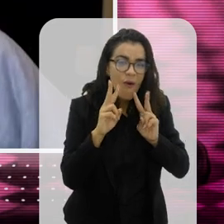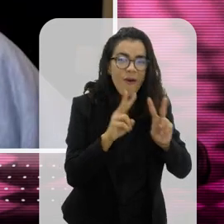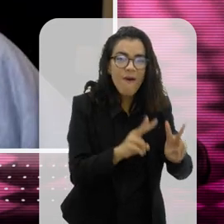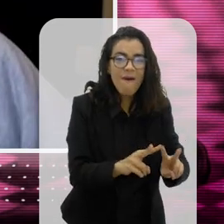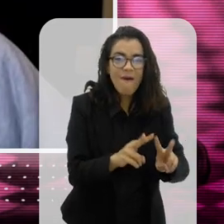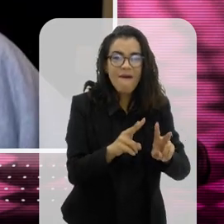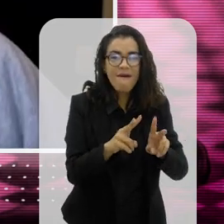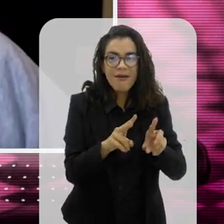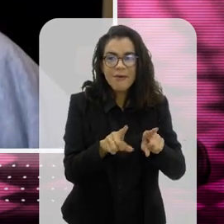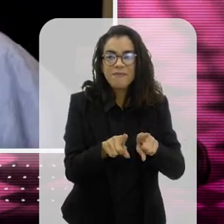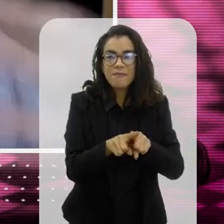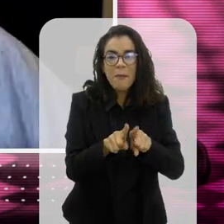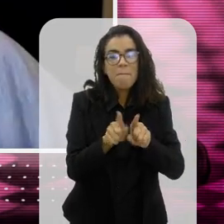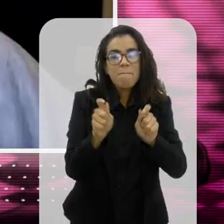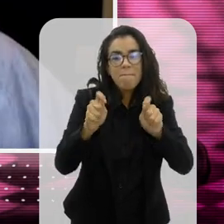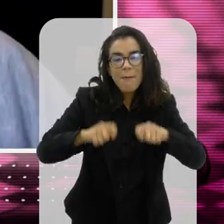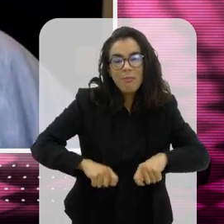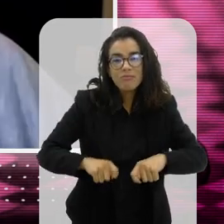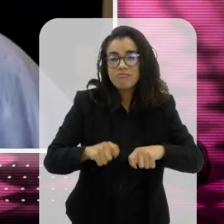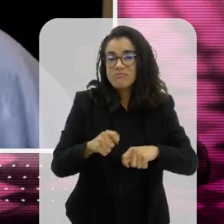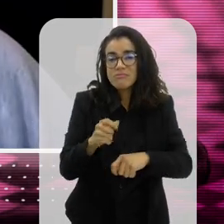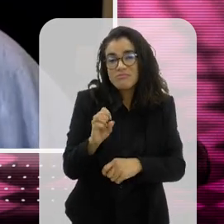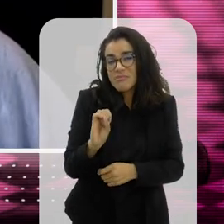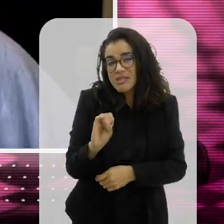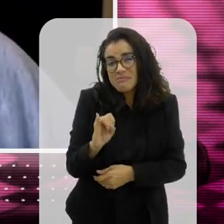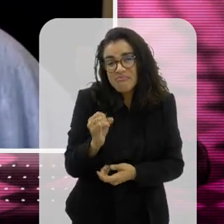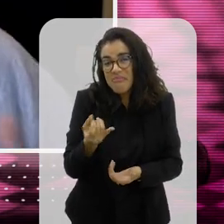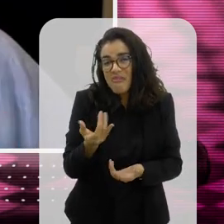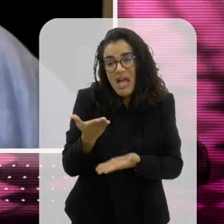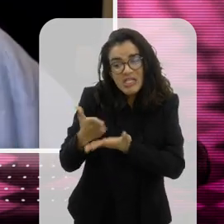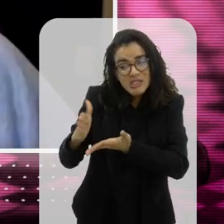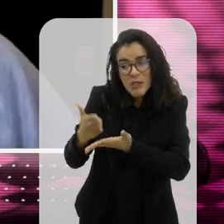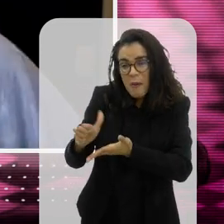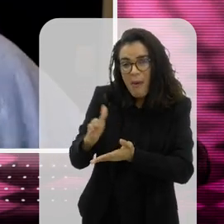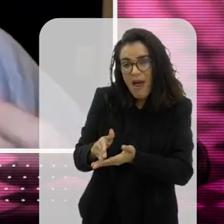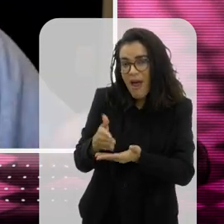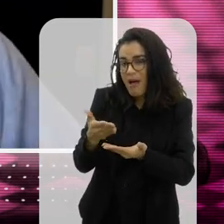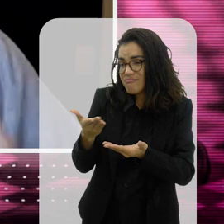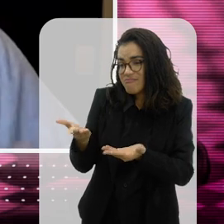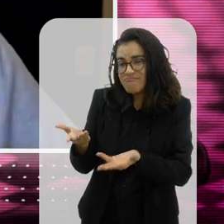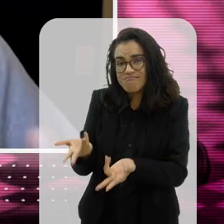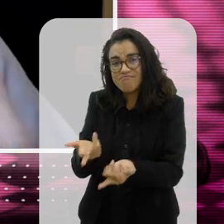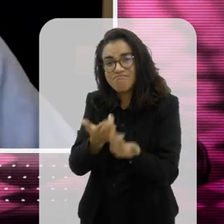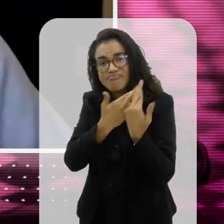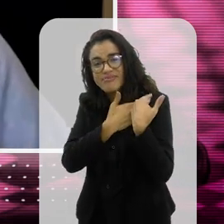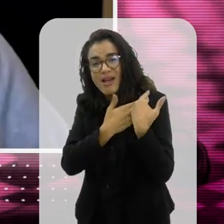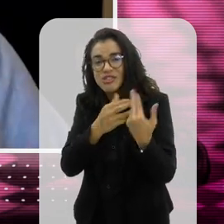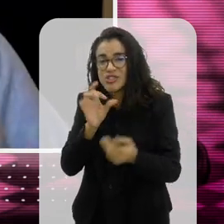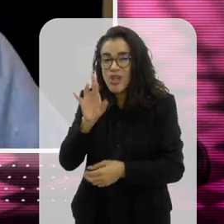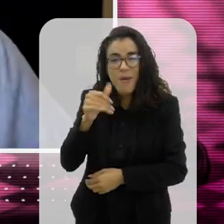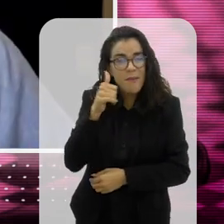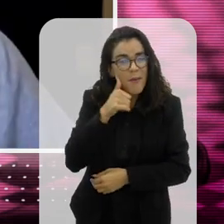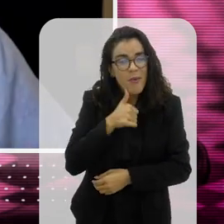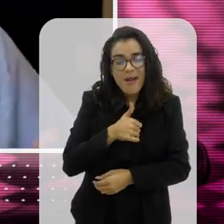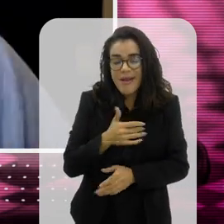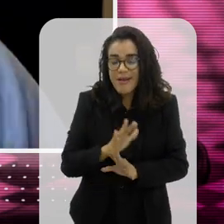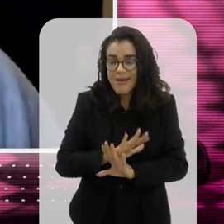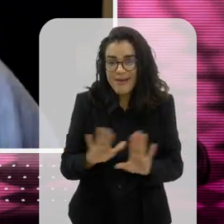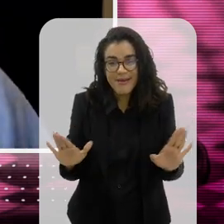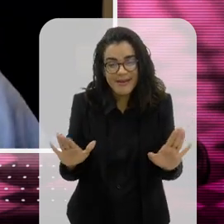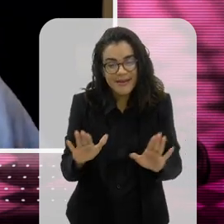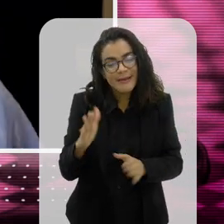trabalhar juntos, né? Para que isso seja possível. Porque senão é isso que a gente falou, vai sobrar para as mulheres conscientizar, fazer o